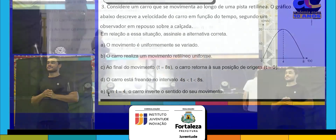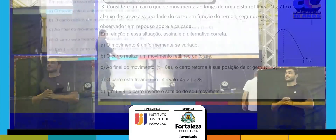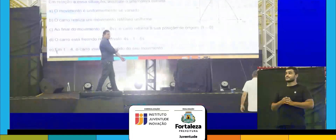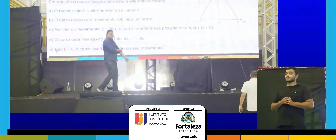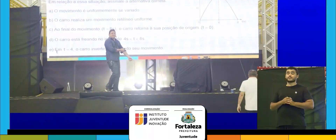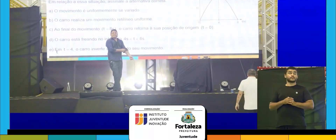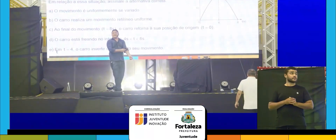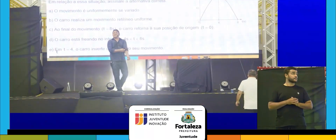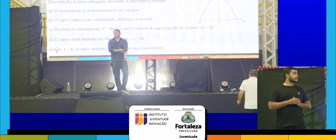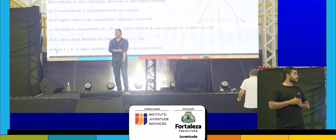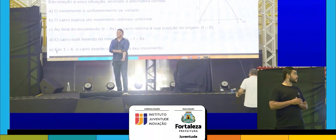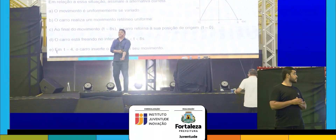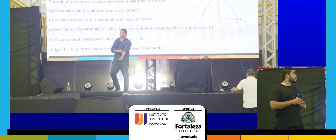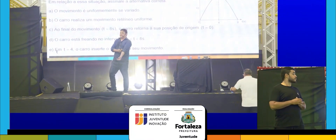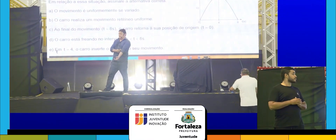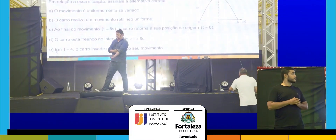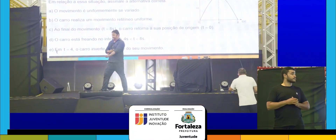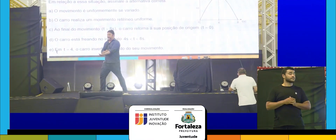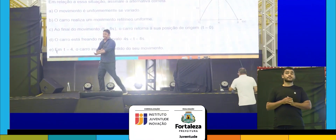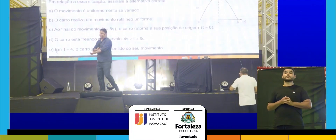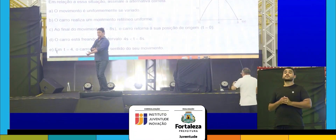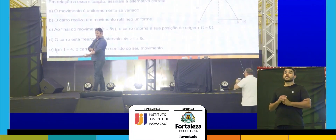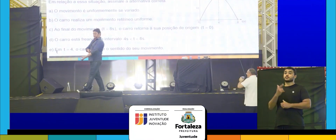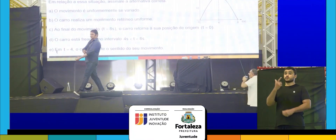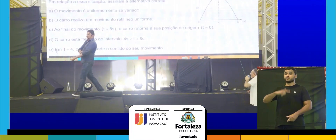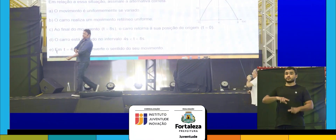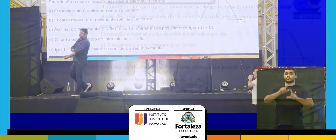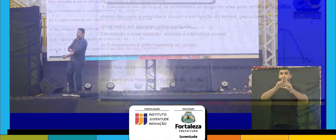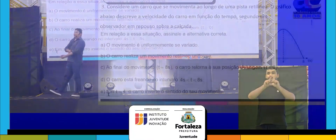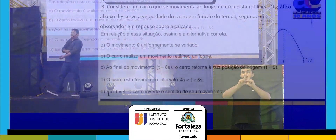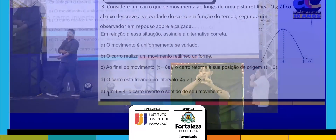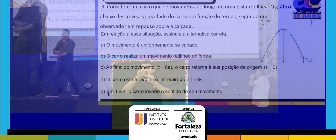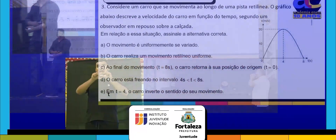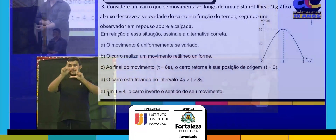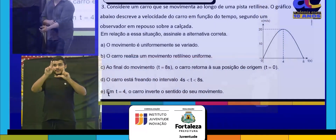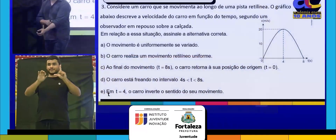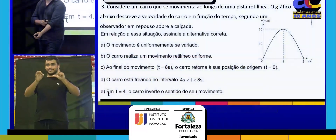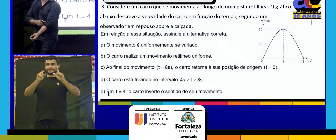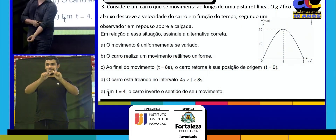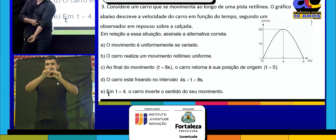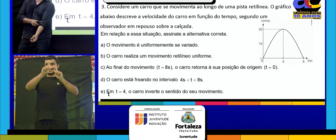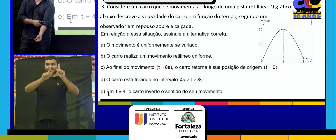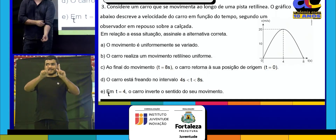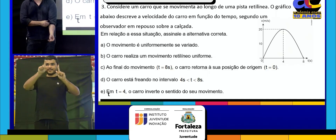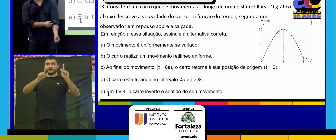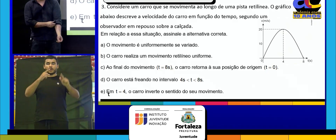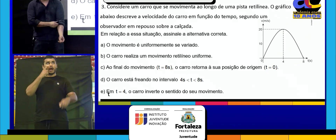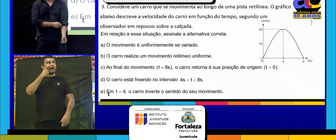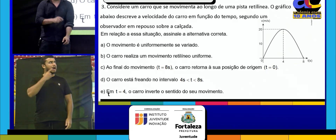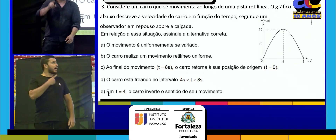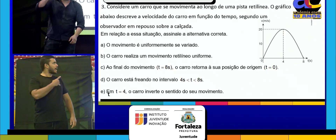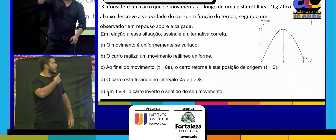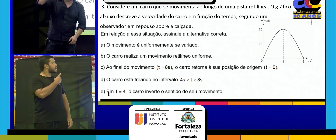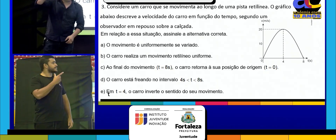Galera, mais uma questãozinha de gráfico. Só que essa, quem vai